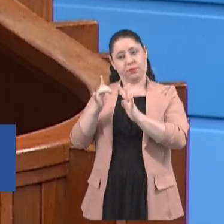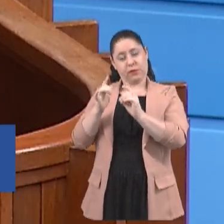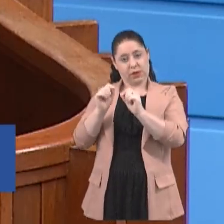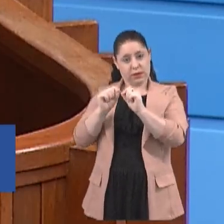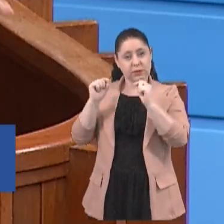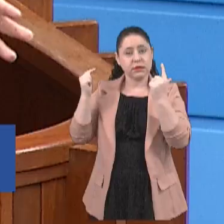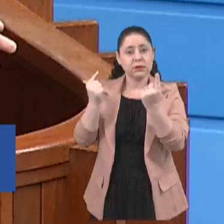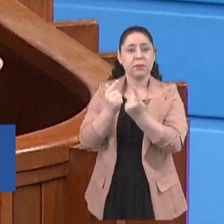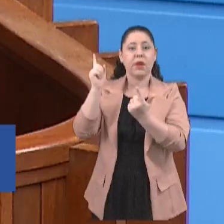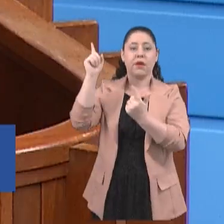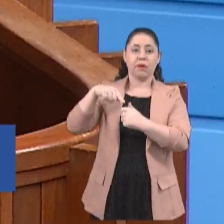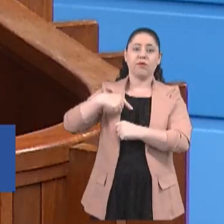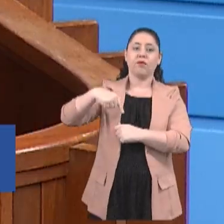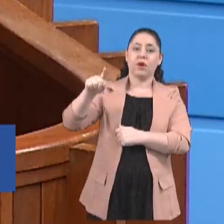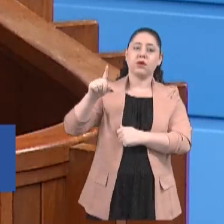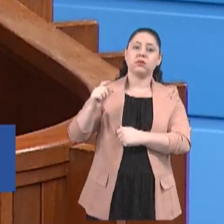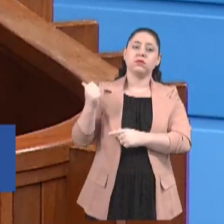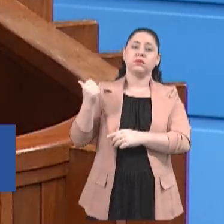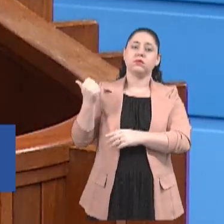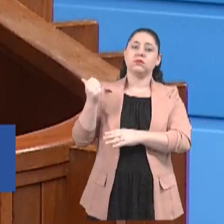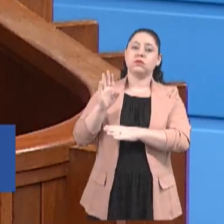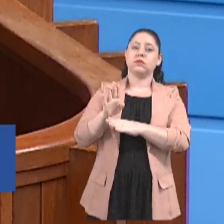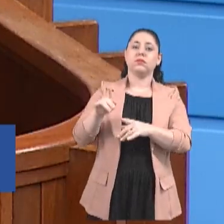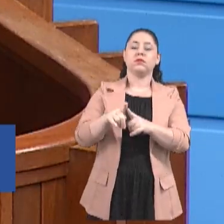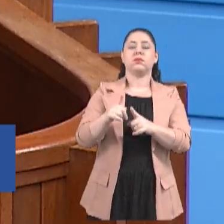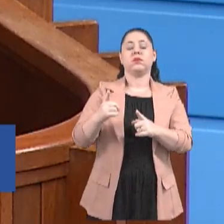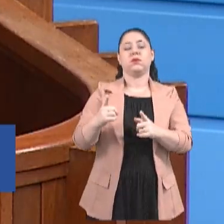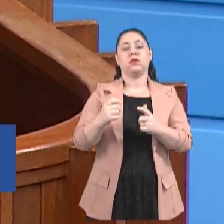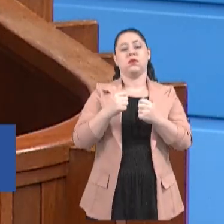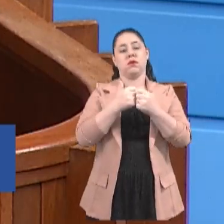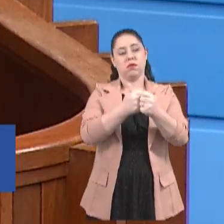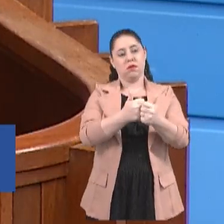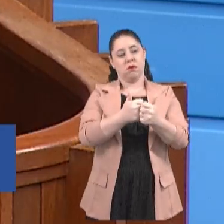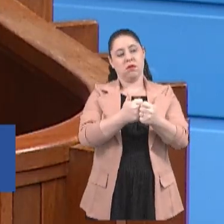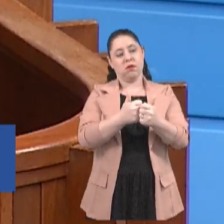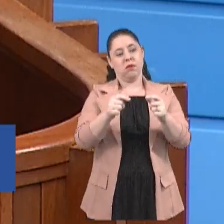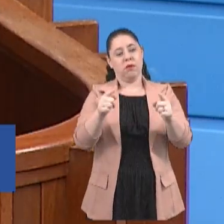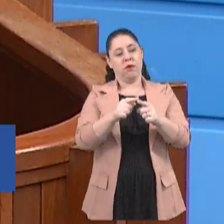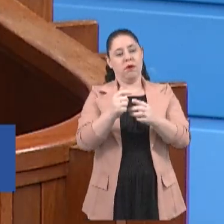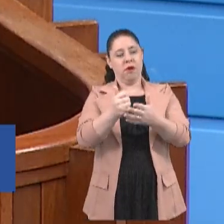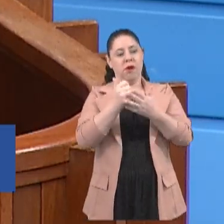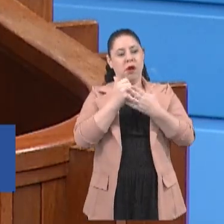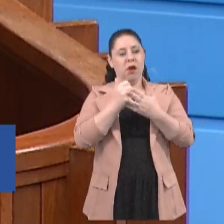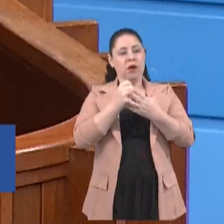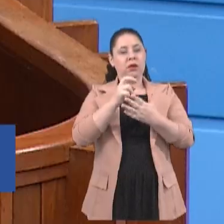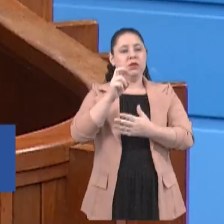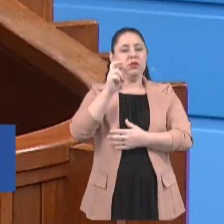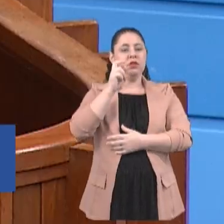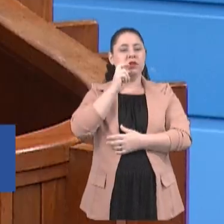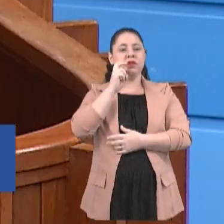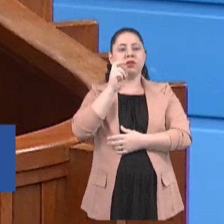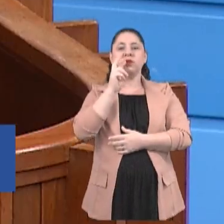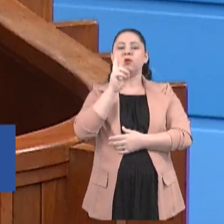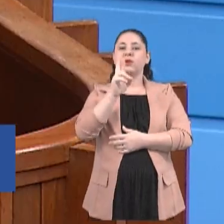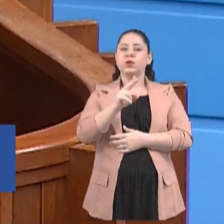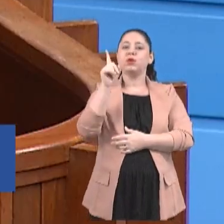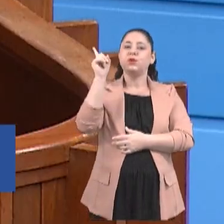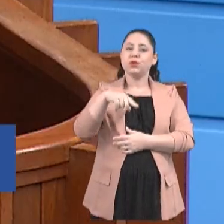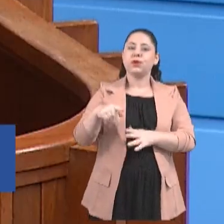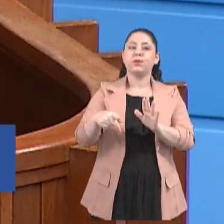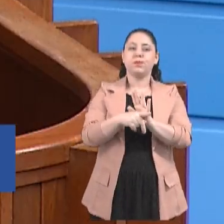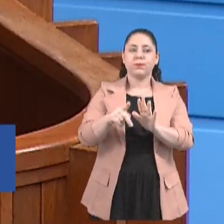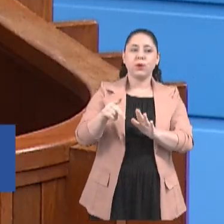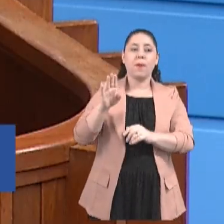desse leilão, junto com o governador, vamos acompanhar, e trago para vossas excelências, na quinta-feira, o resultado desse